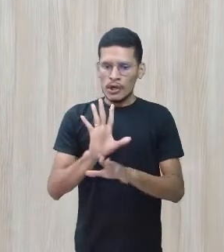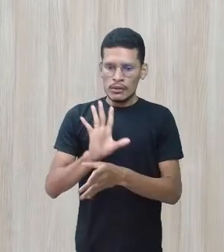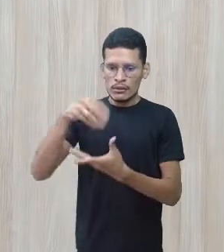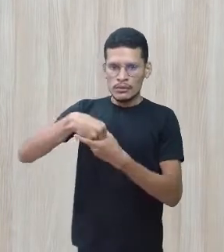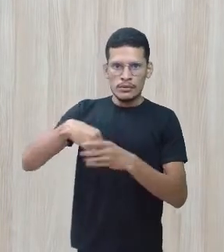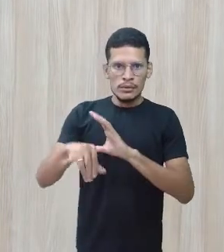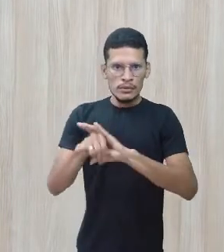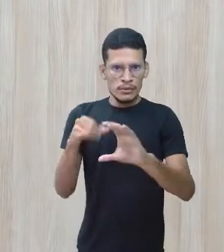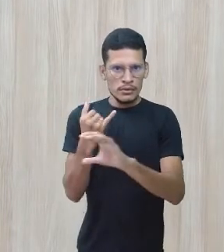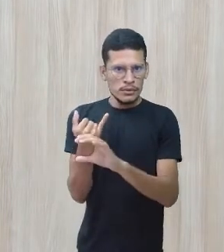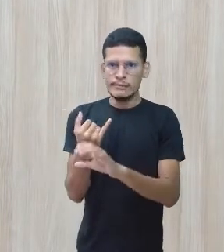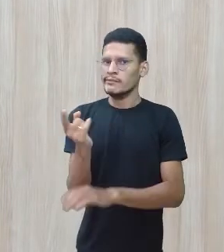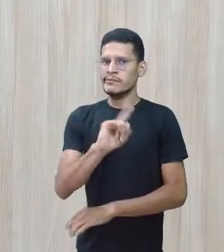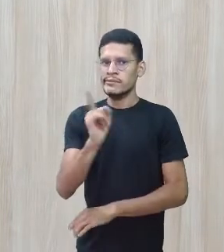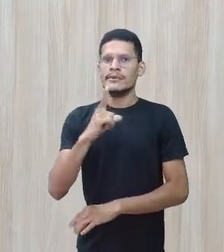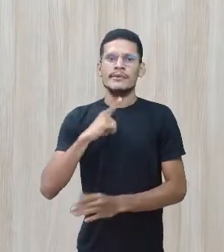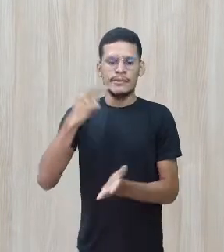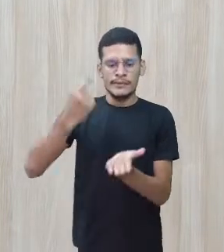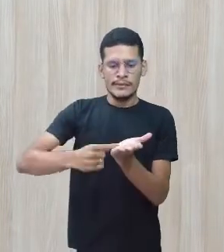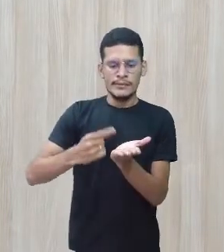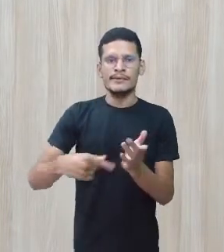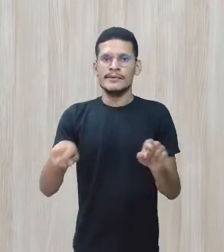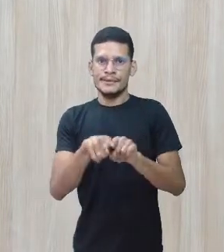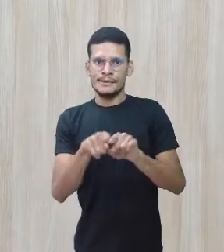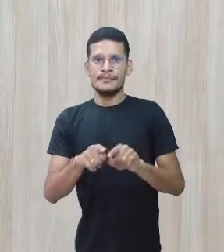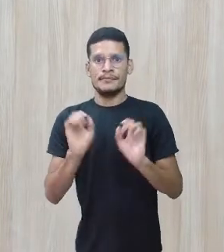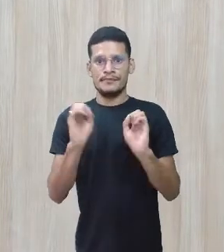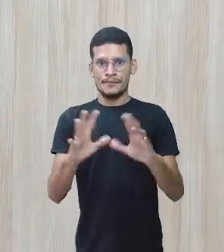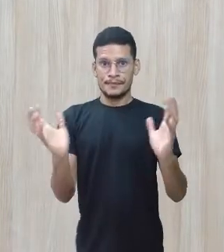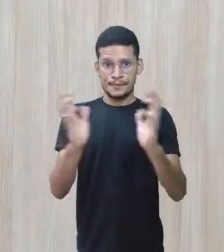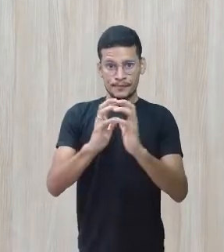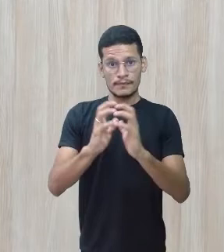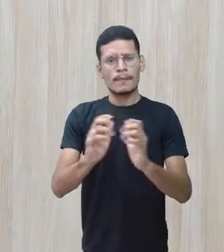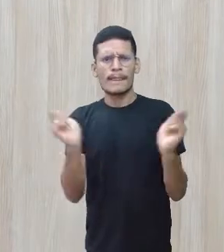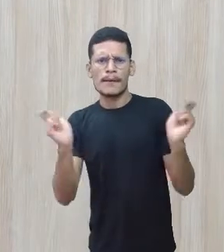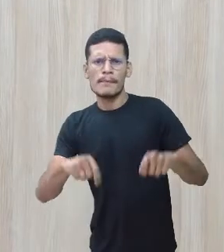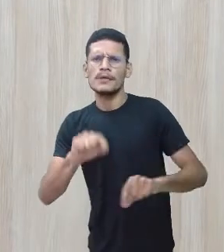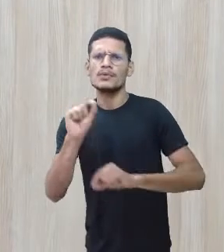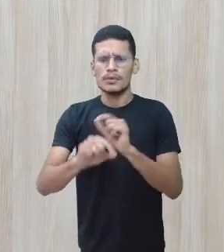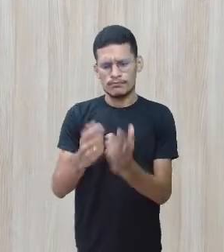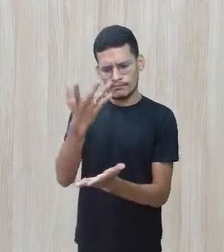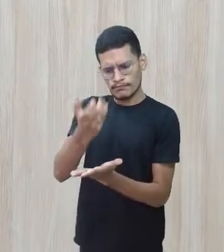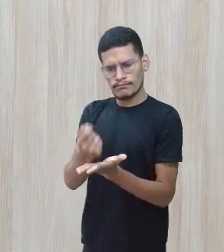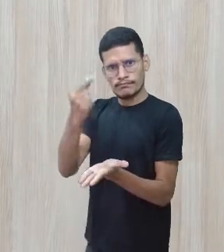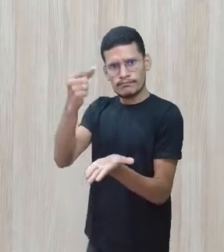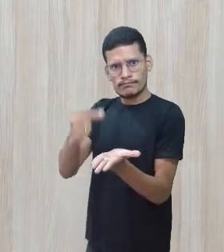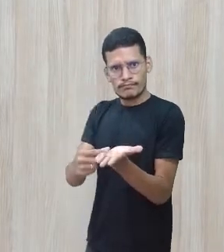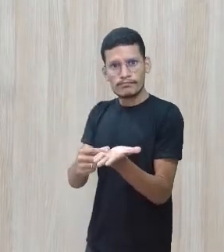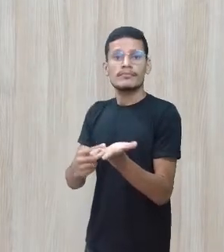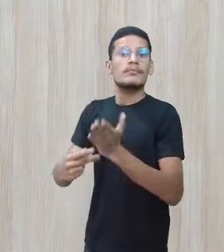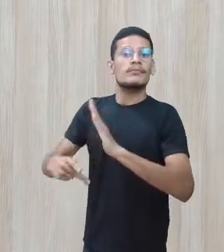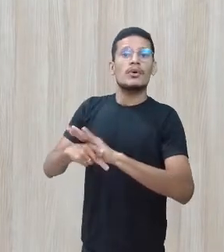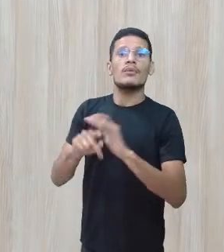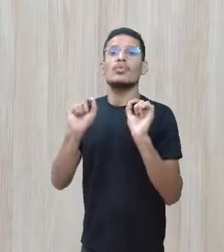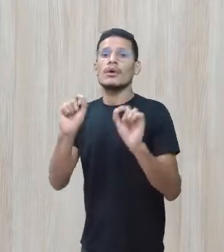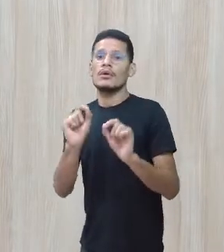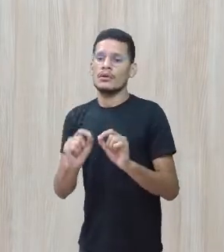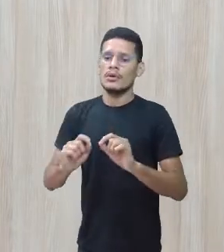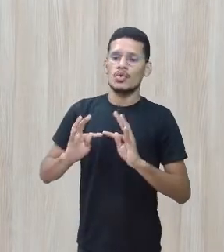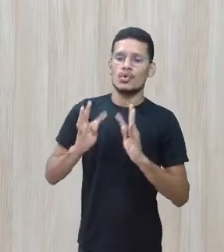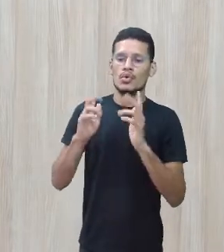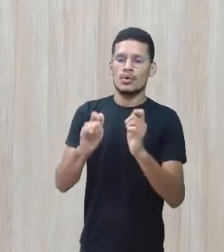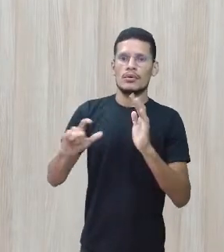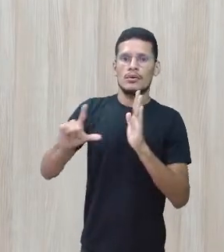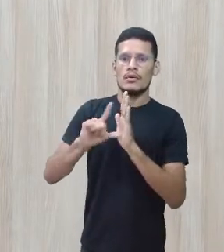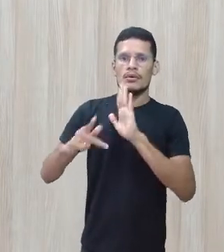canal, temos também agora o nosso aplicativo Educa Recife, que pode ser baixado em todas as lojas de aplicativo